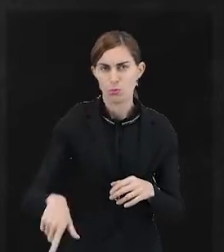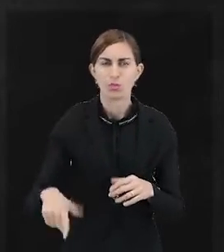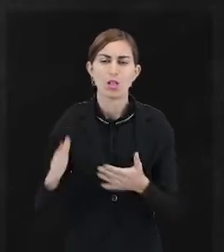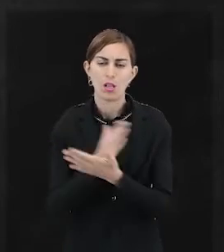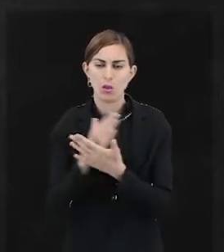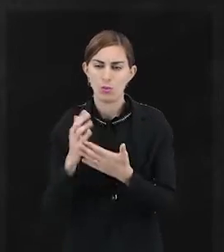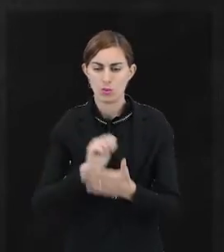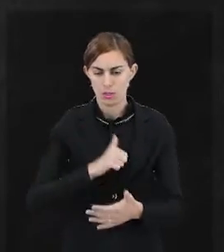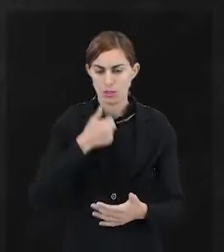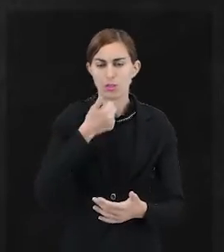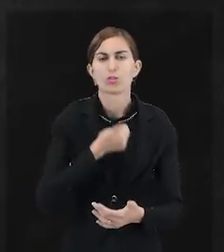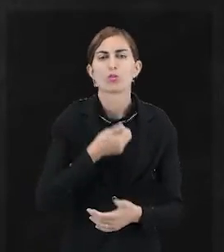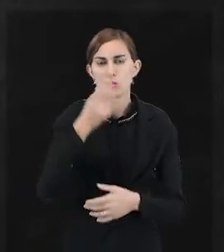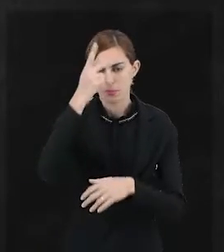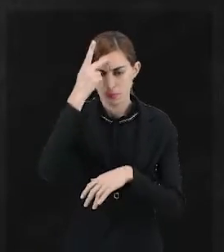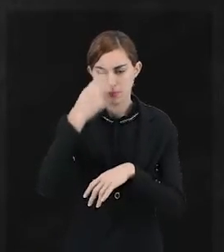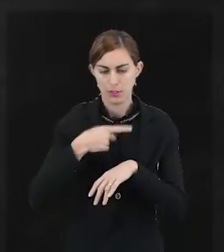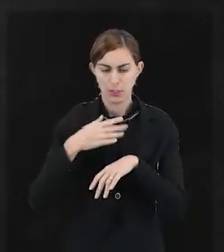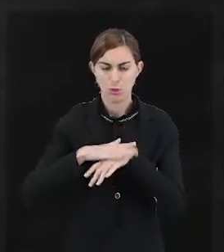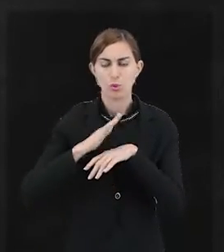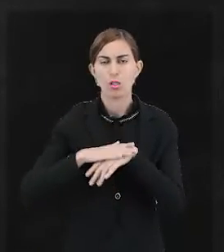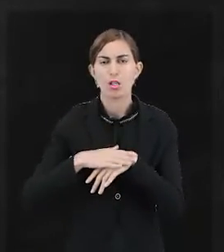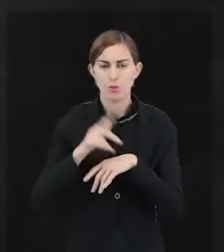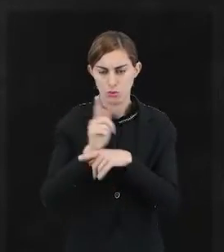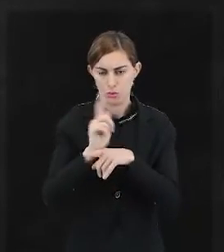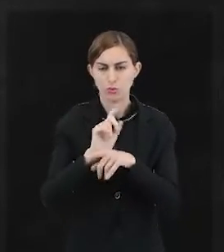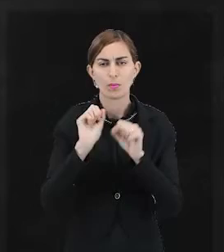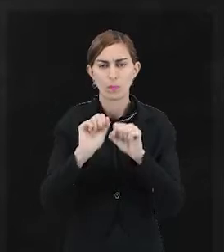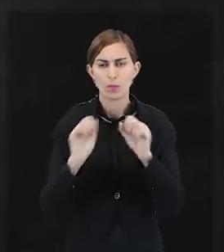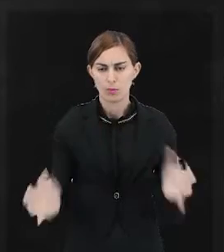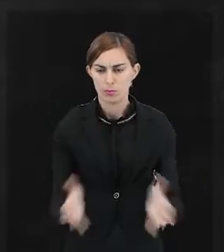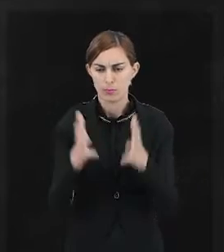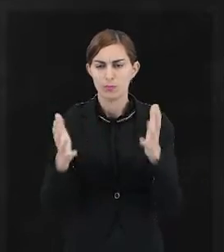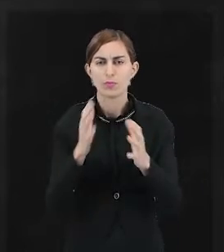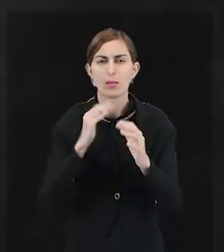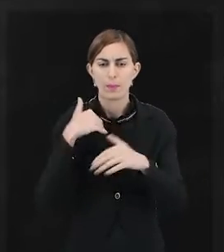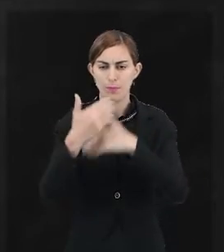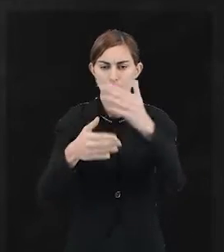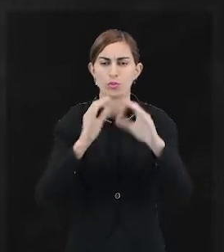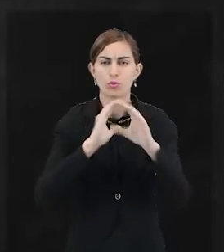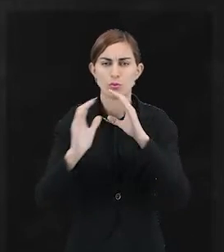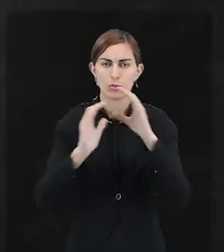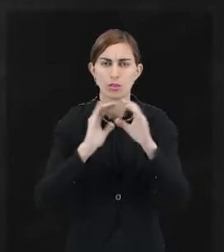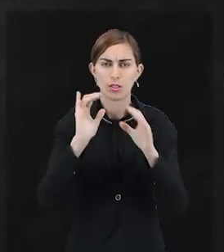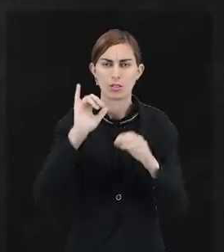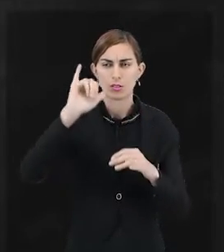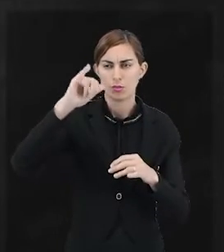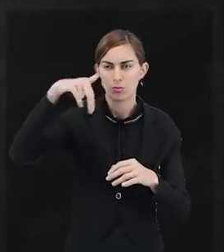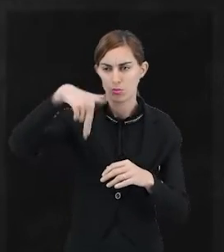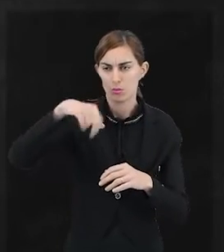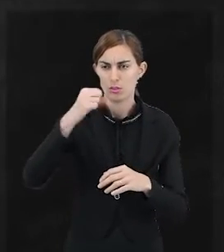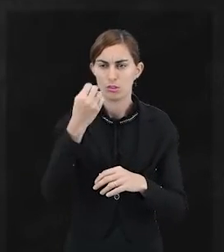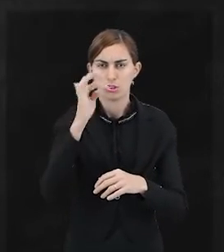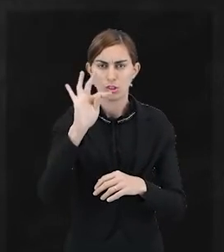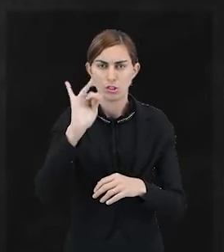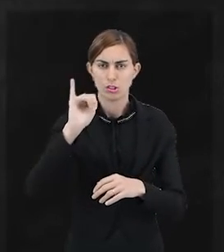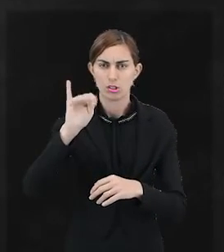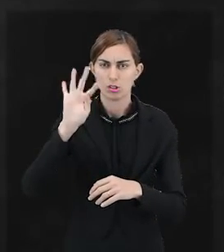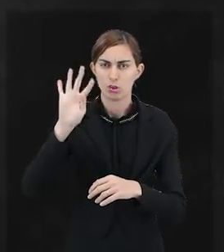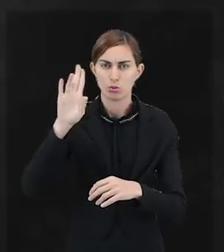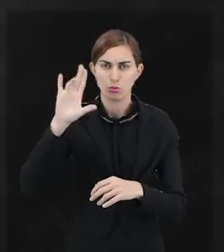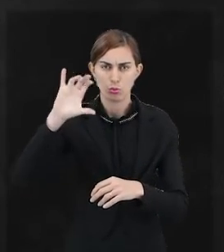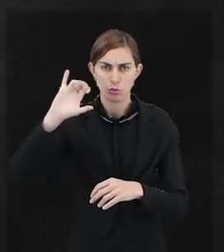algumas atitudes pessoais do gestor, eles podem influenciar no processo de comunicação institucional. Algumas atitudes